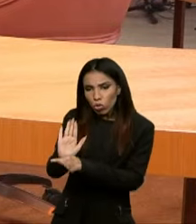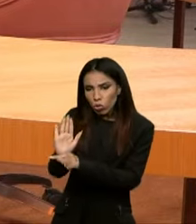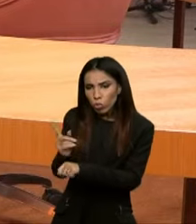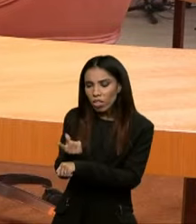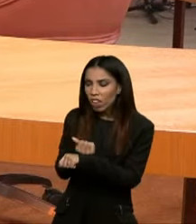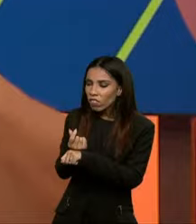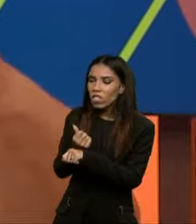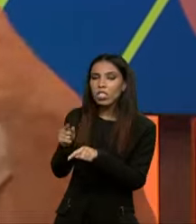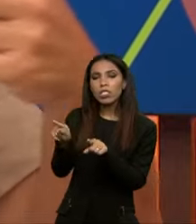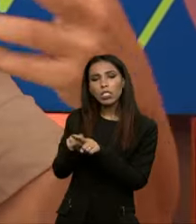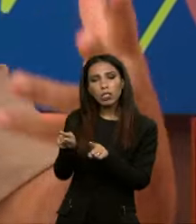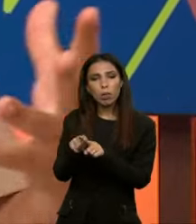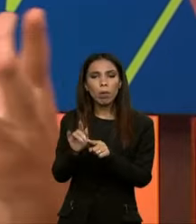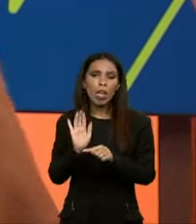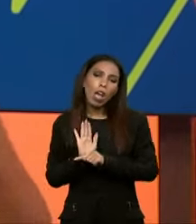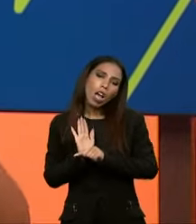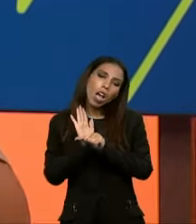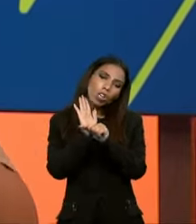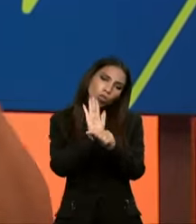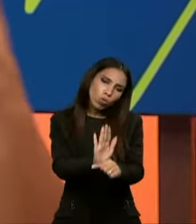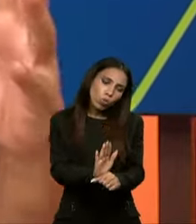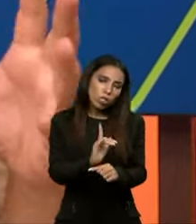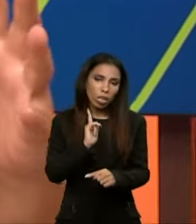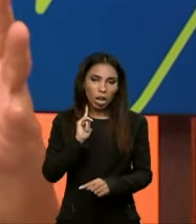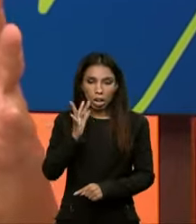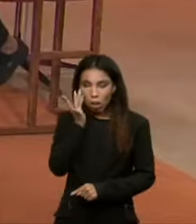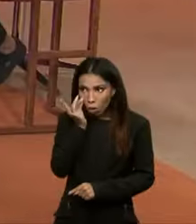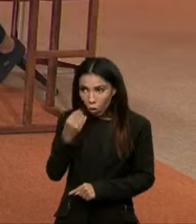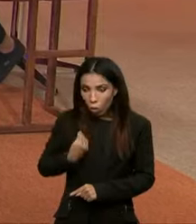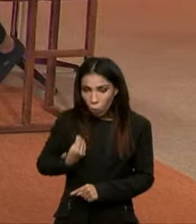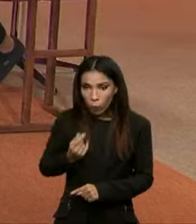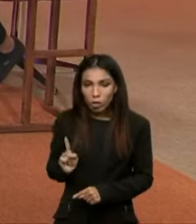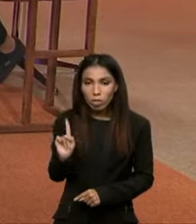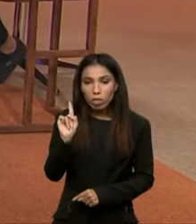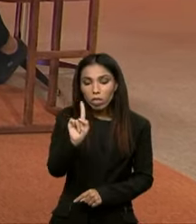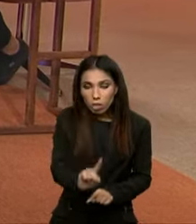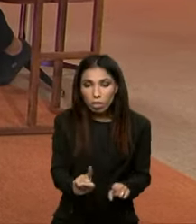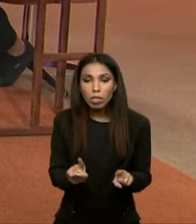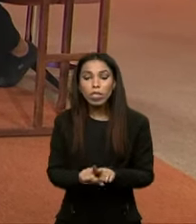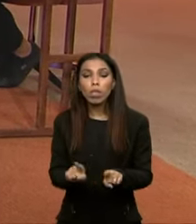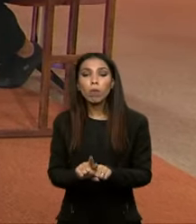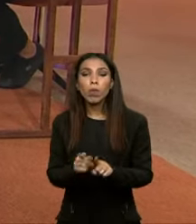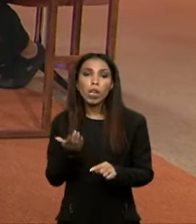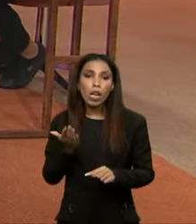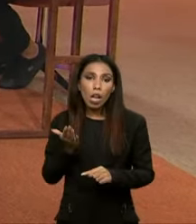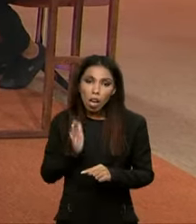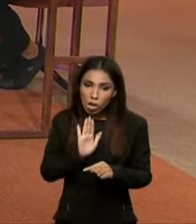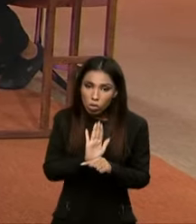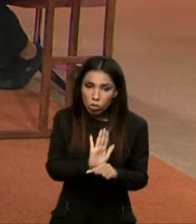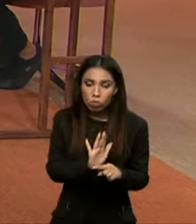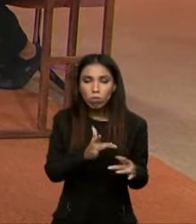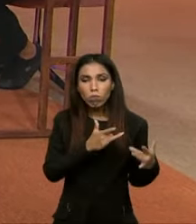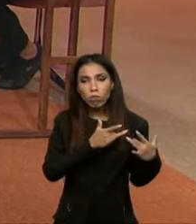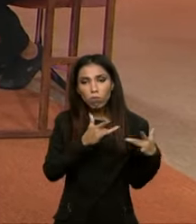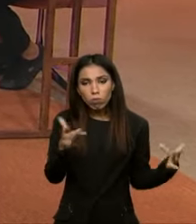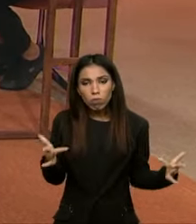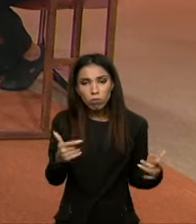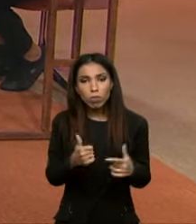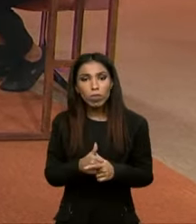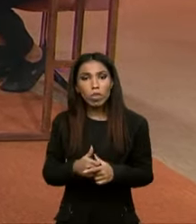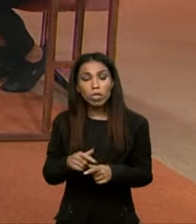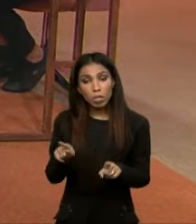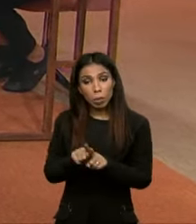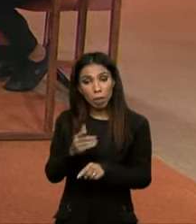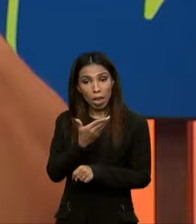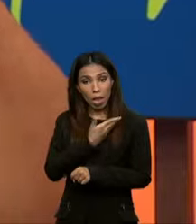minha presença, ajudar com uma doação. Um você tem que ter um propósito, né? Sacou? Mas... E eu, esse meu de viajar, eu descobri um outro André meu que era, eu gostava de viajar